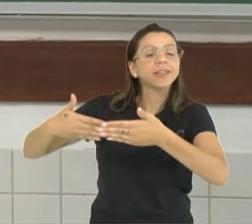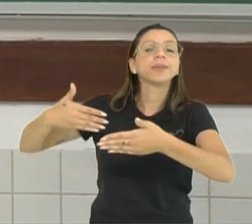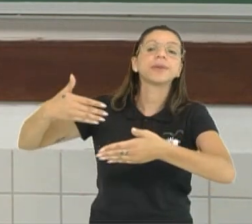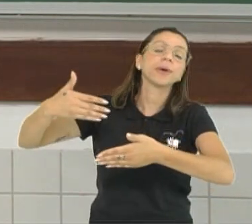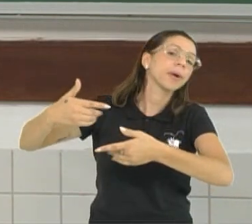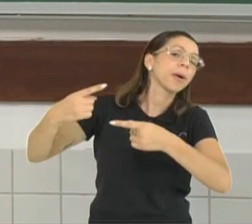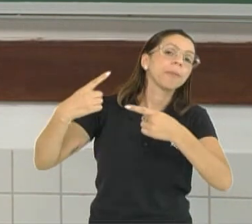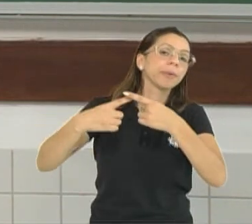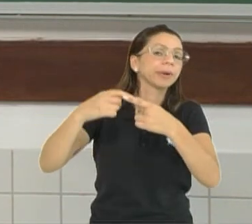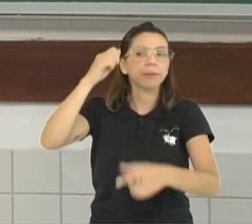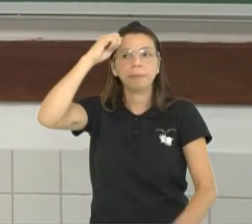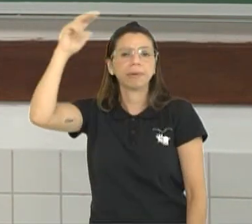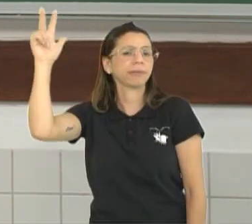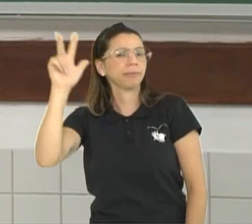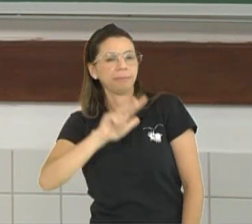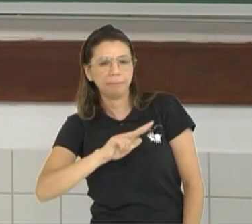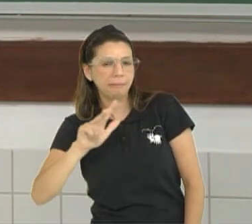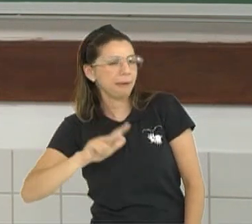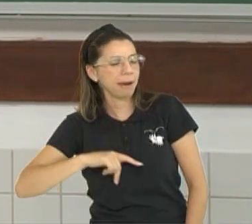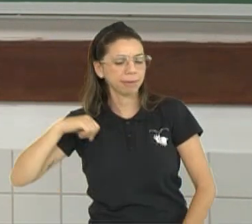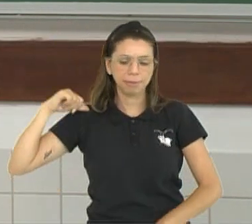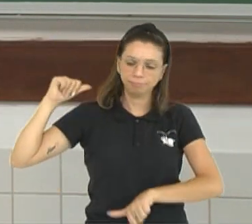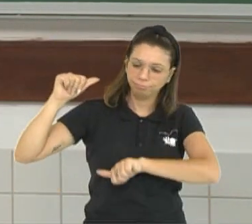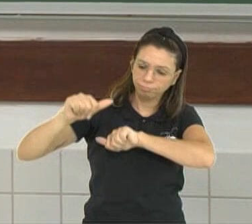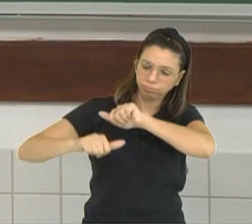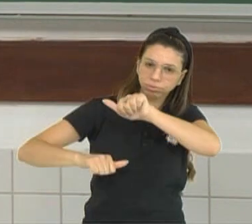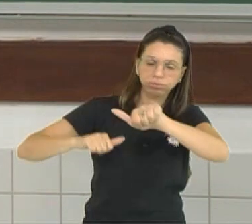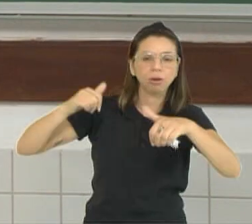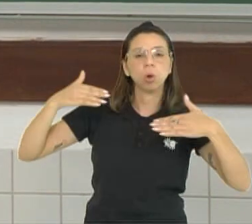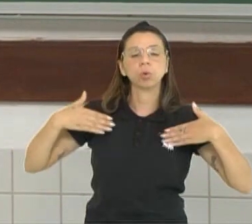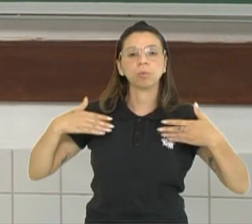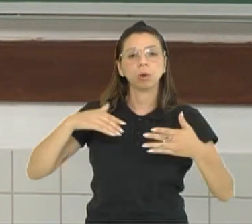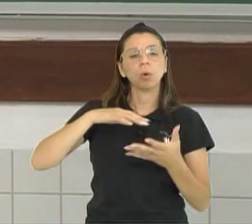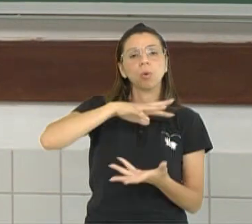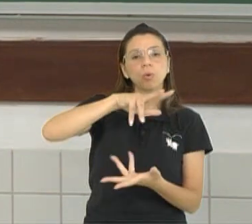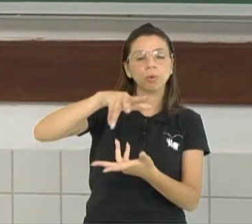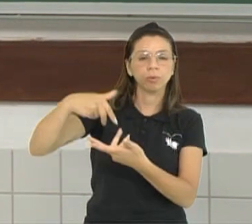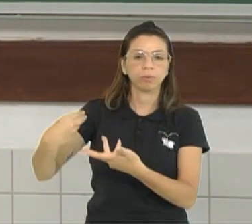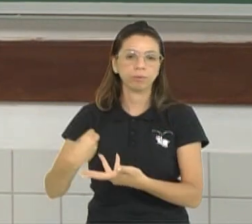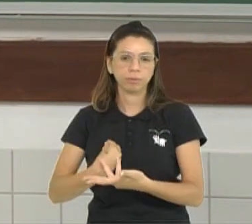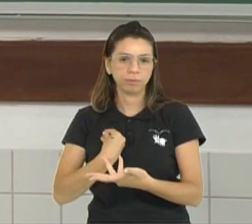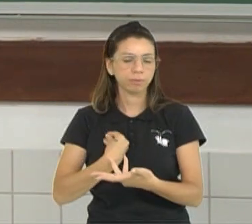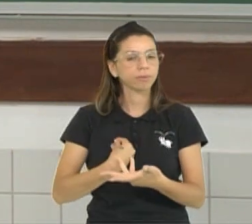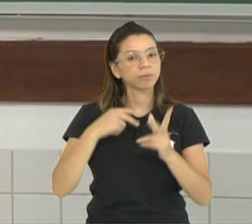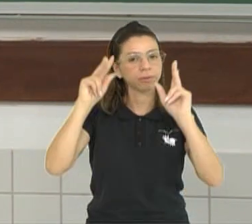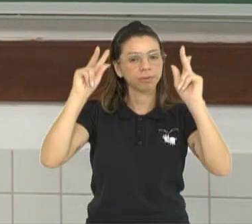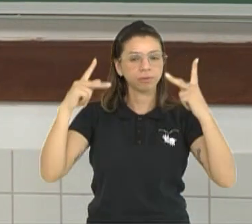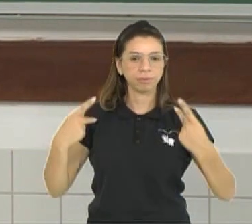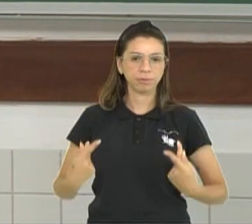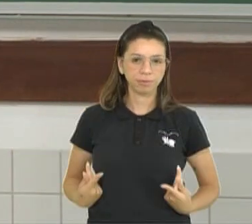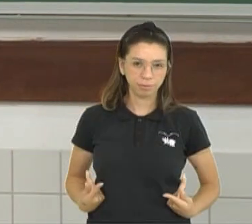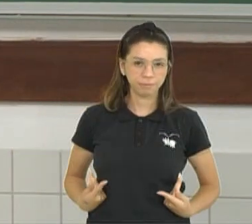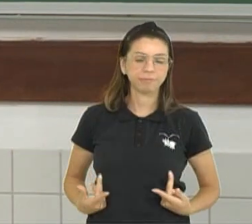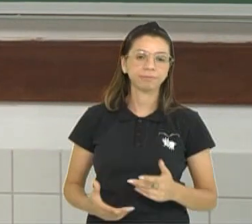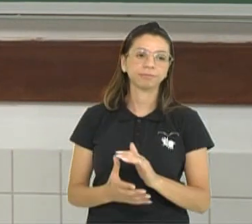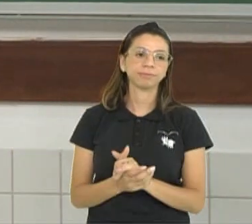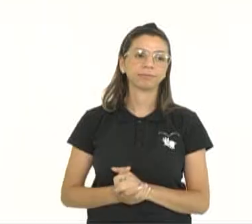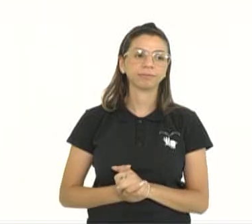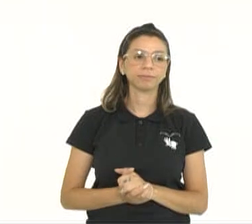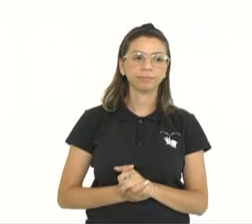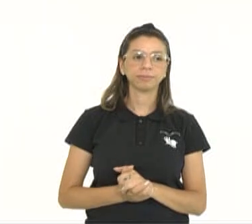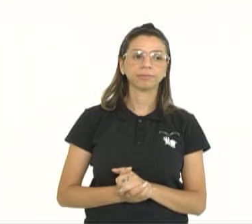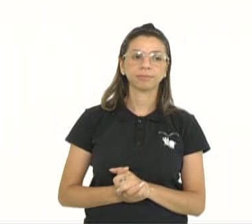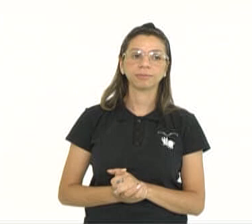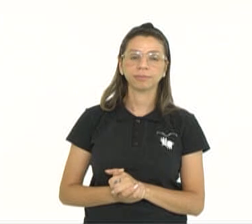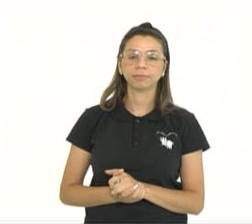mais esperta e ela conseguiu modificar a estrutura do mundo em que nós vivemos. É a espécie Homo sapiens sapiens,